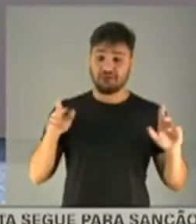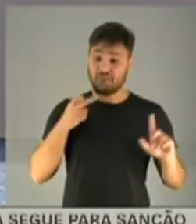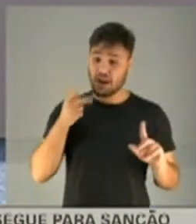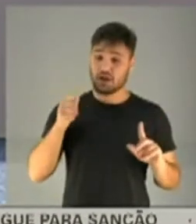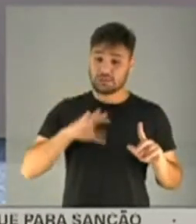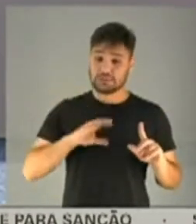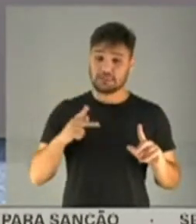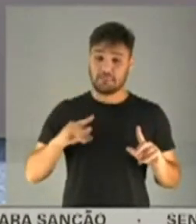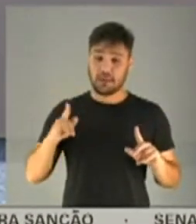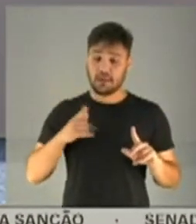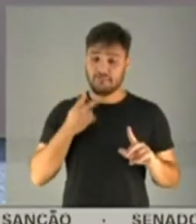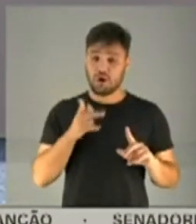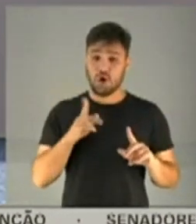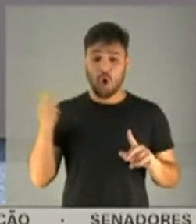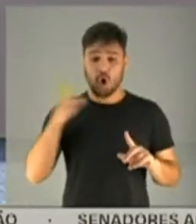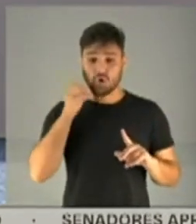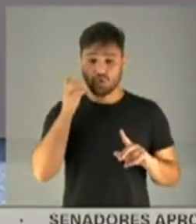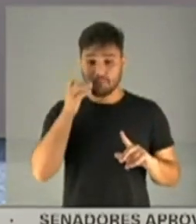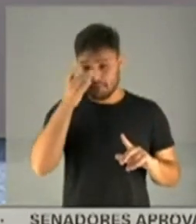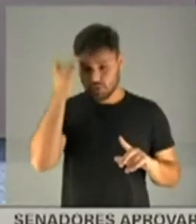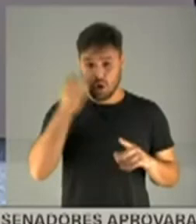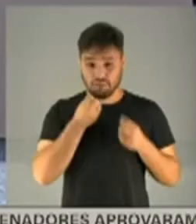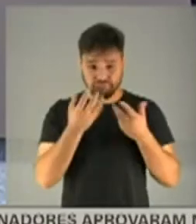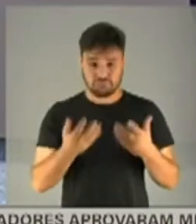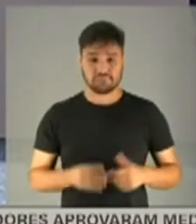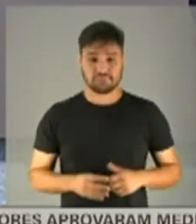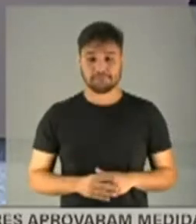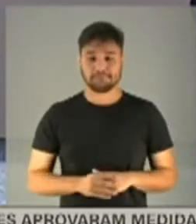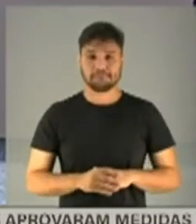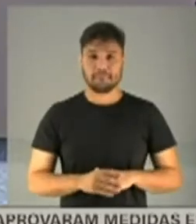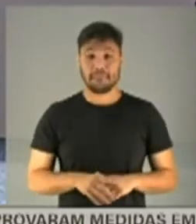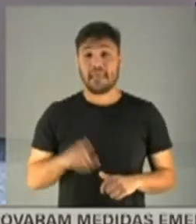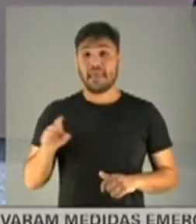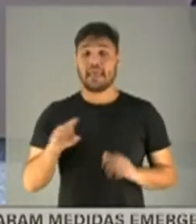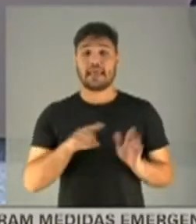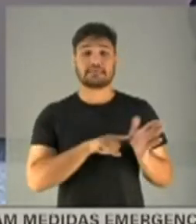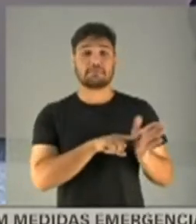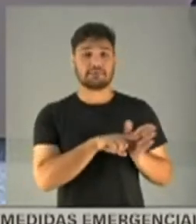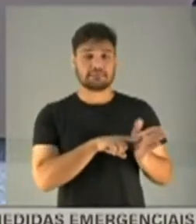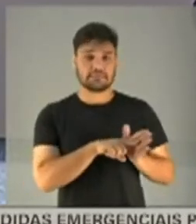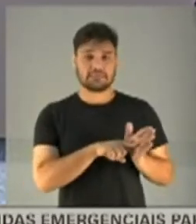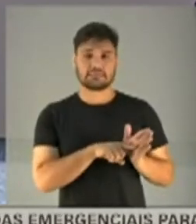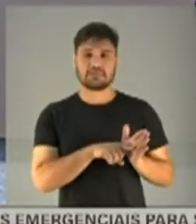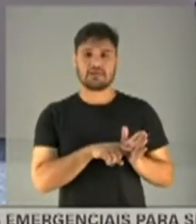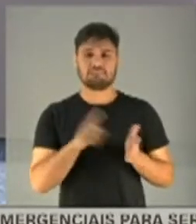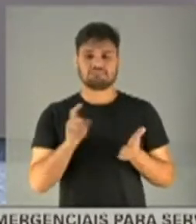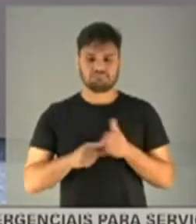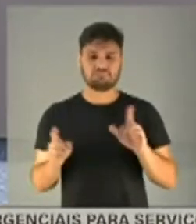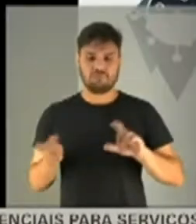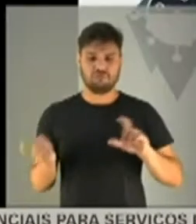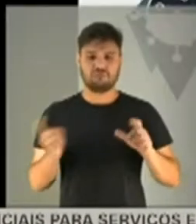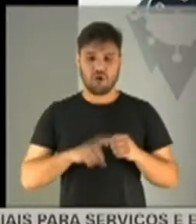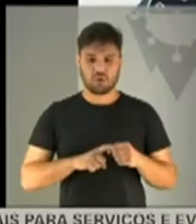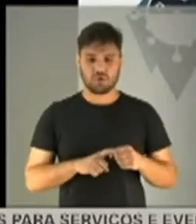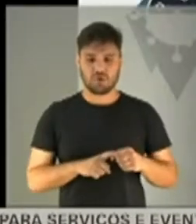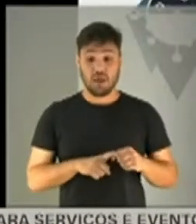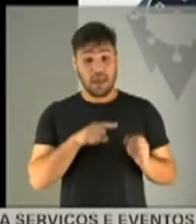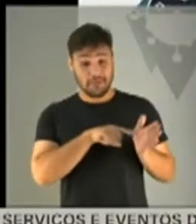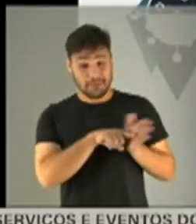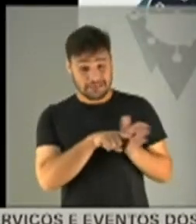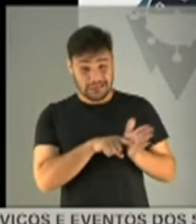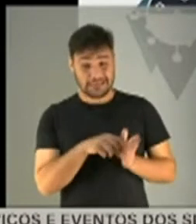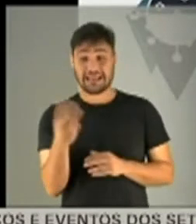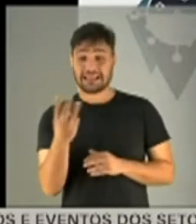durante essa semana por um outro depoente. Esse estudo, volta ali por favor, esse estudo ele foi realizado em